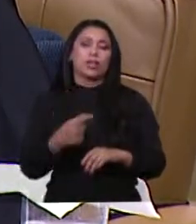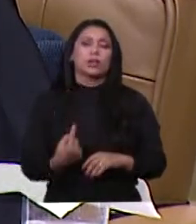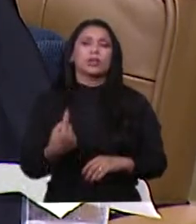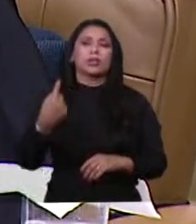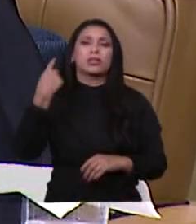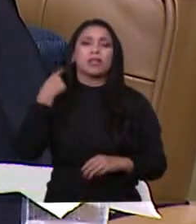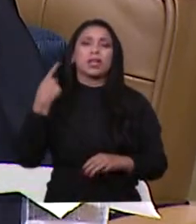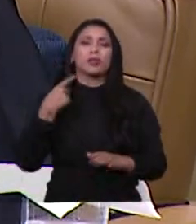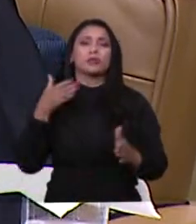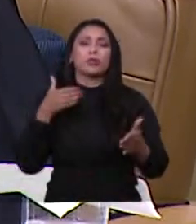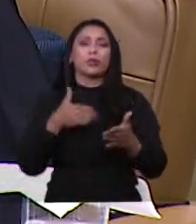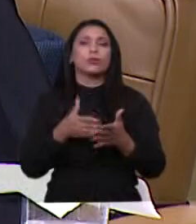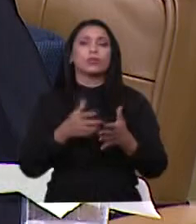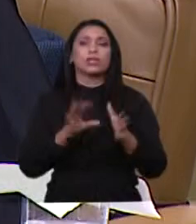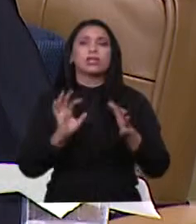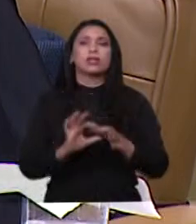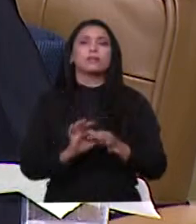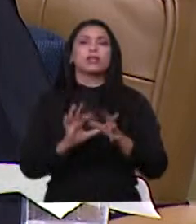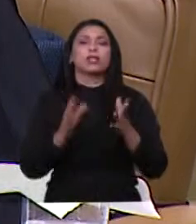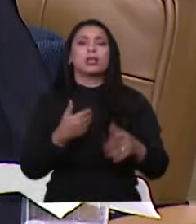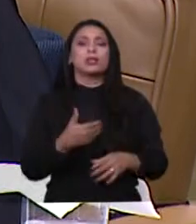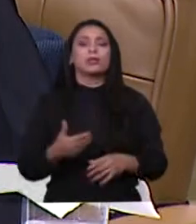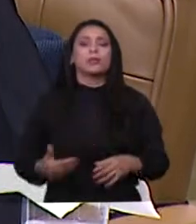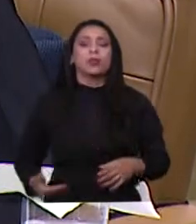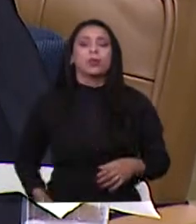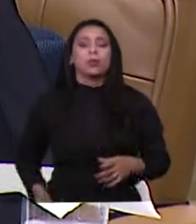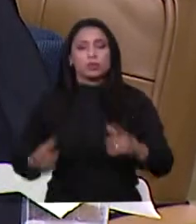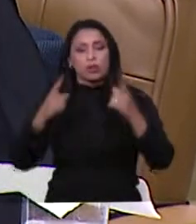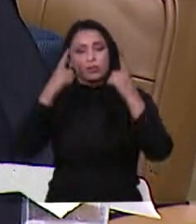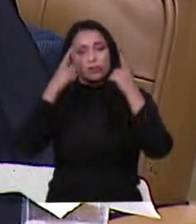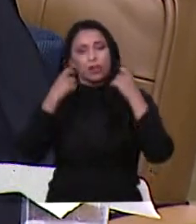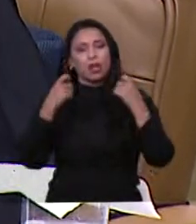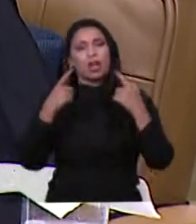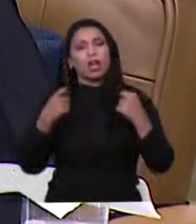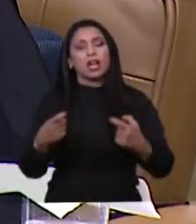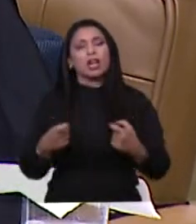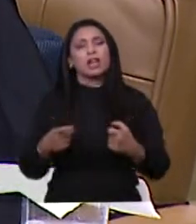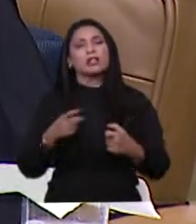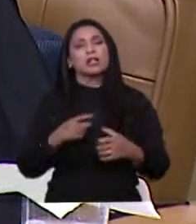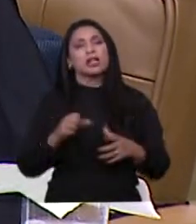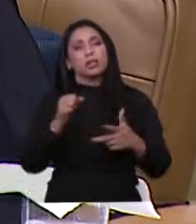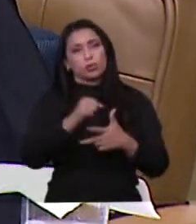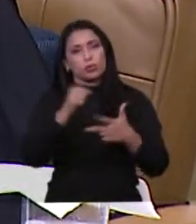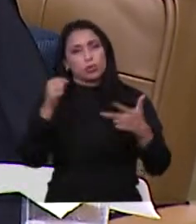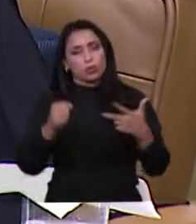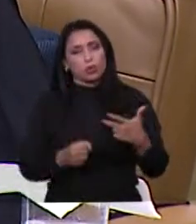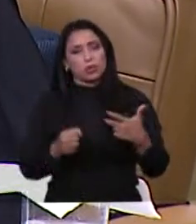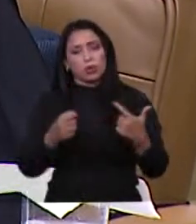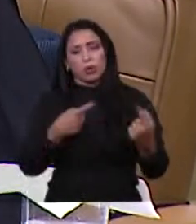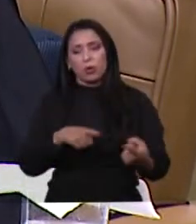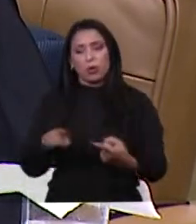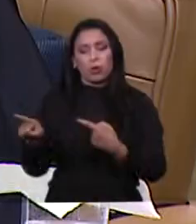negação das liberdades públicas com intervenção violenta nos poderes instituídos para o